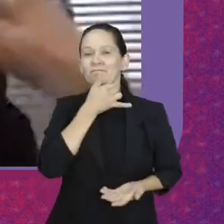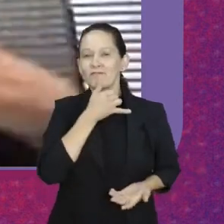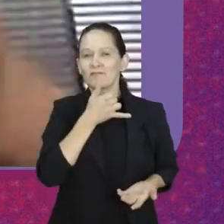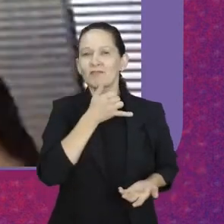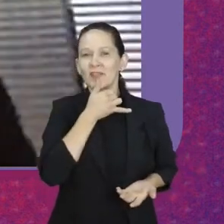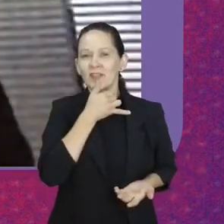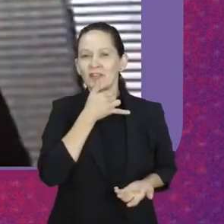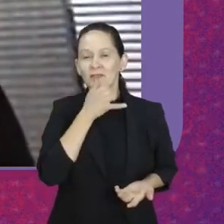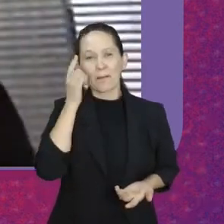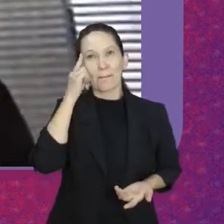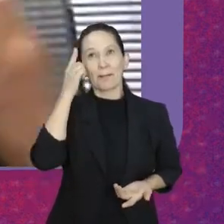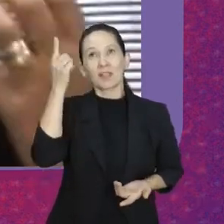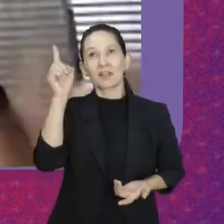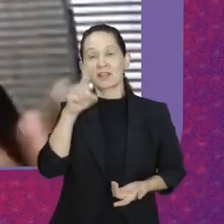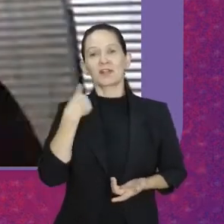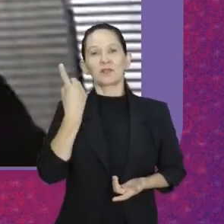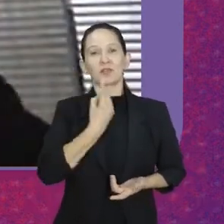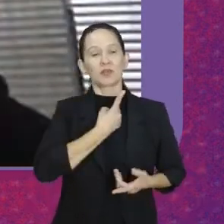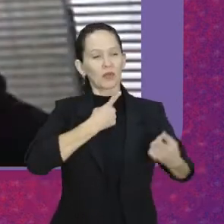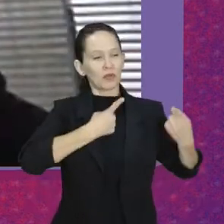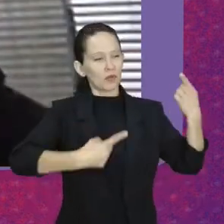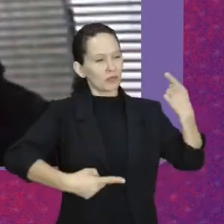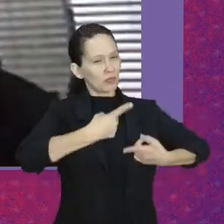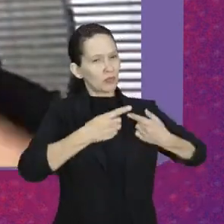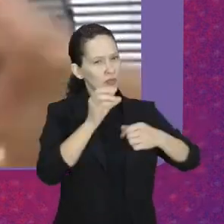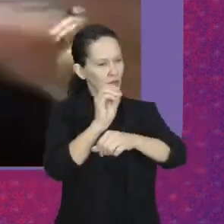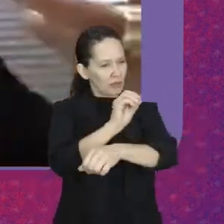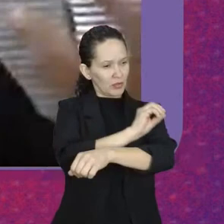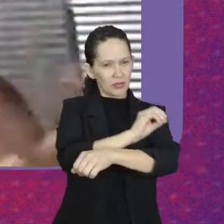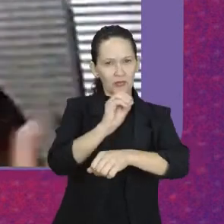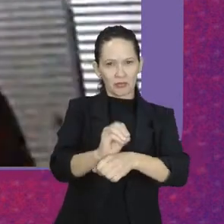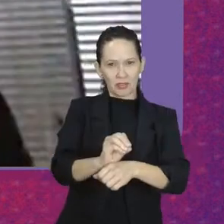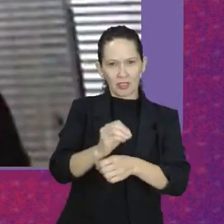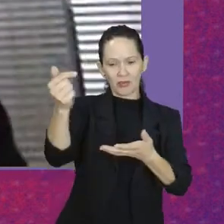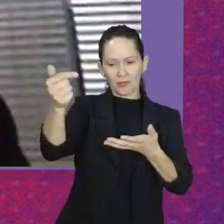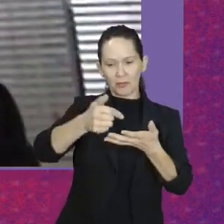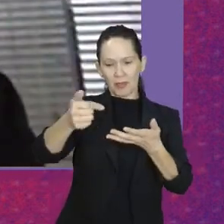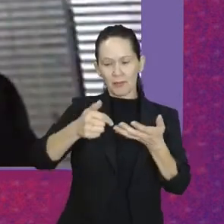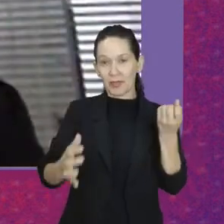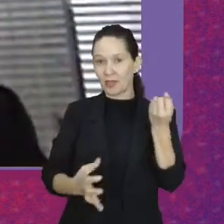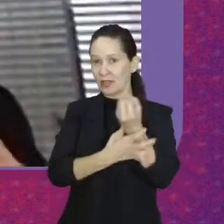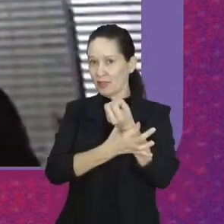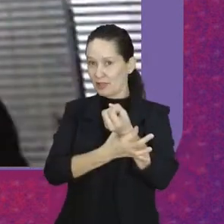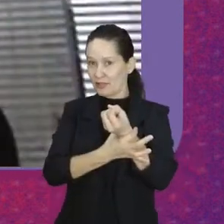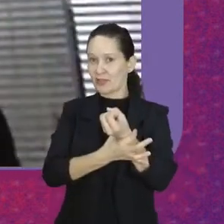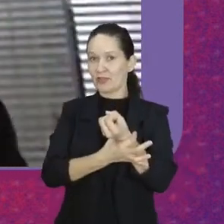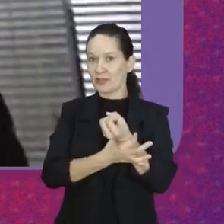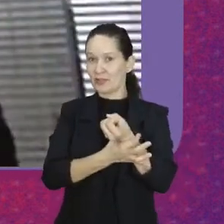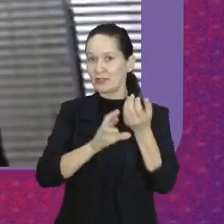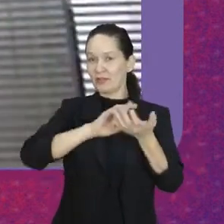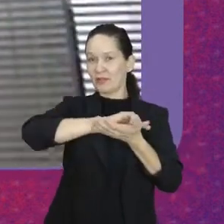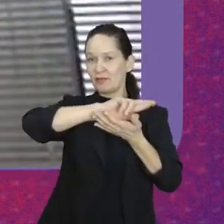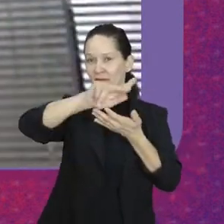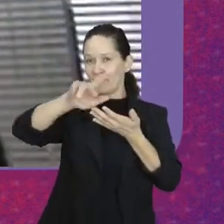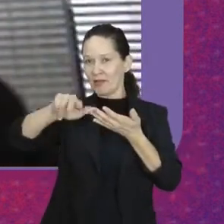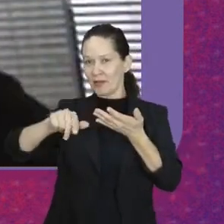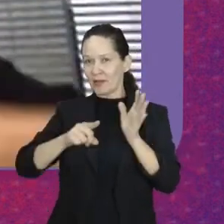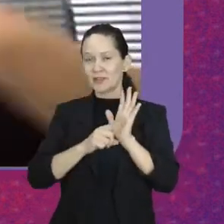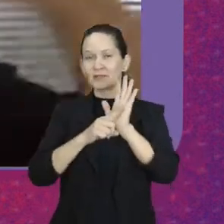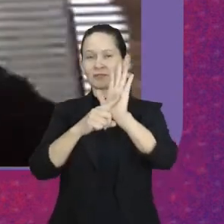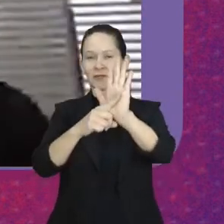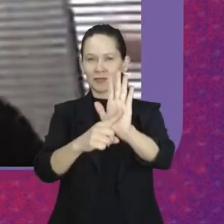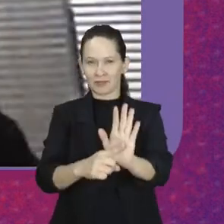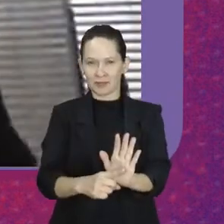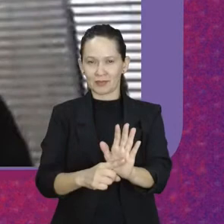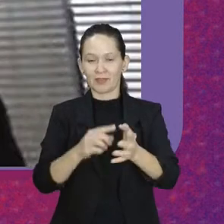Infelizmente, se pensamos, né, numa política de cuidados com essas garantias, né,